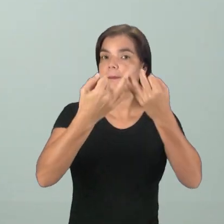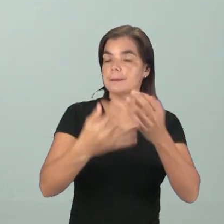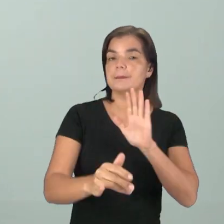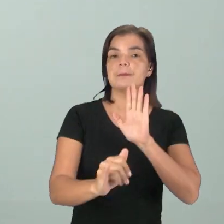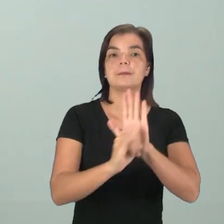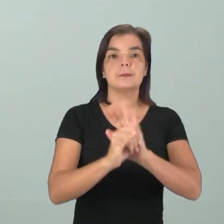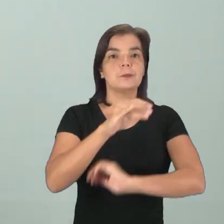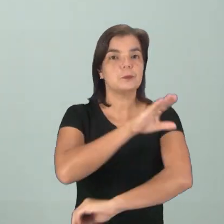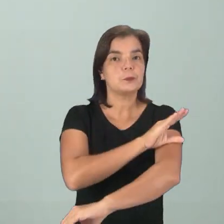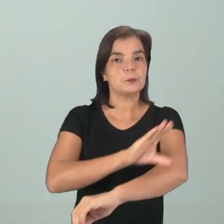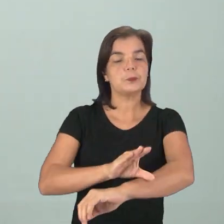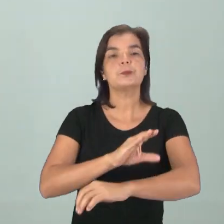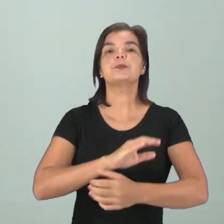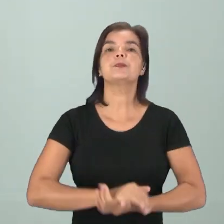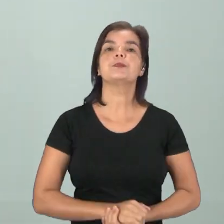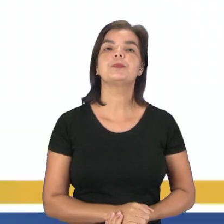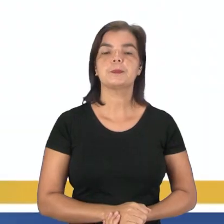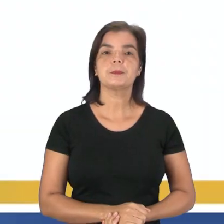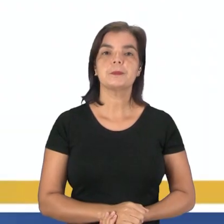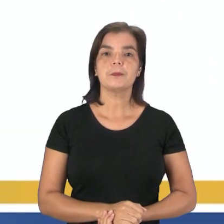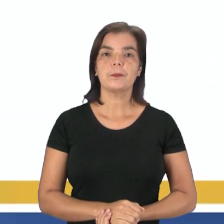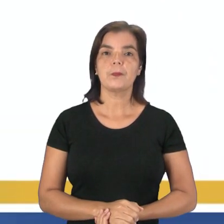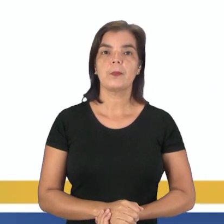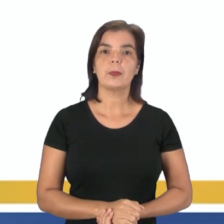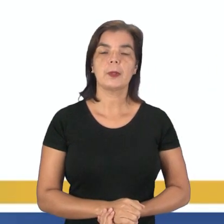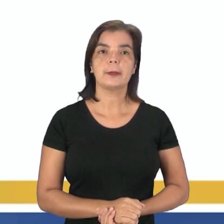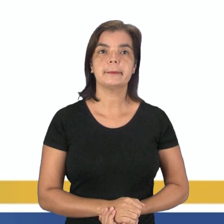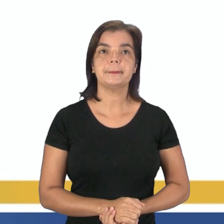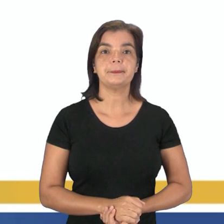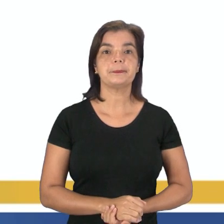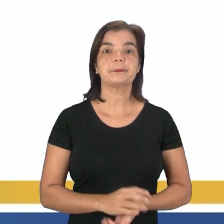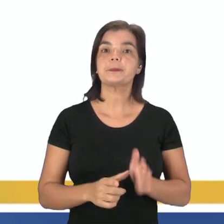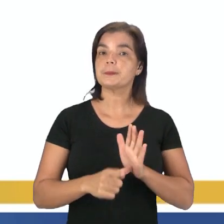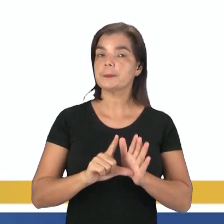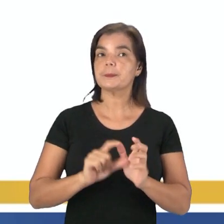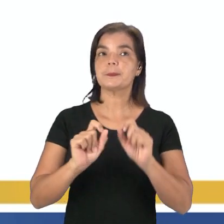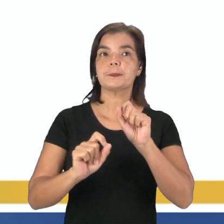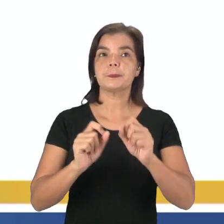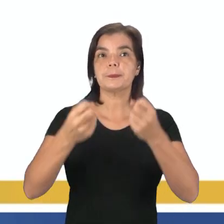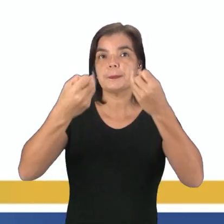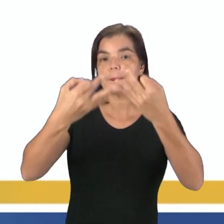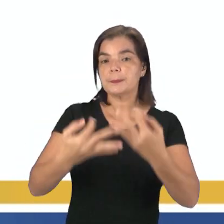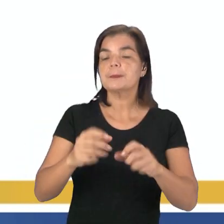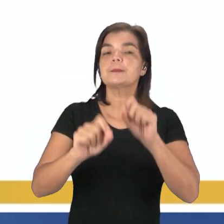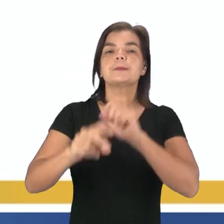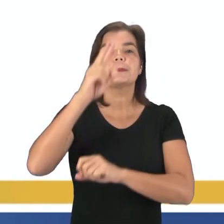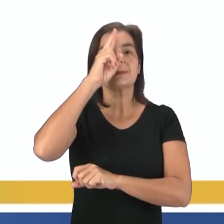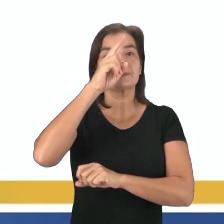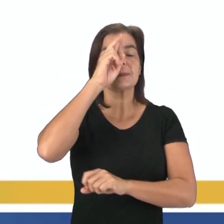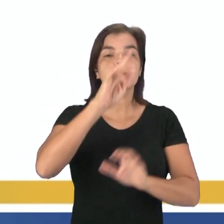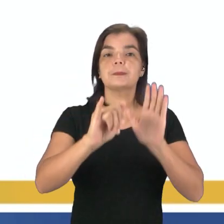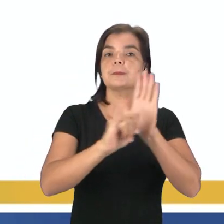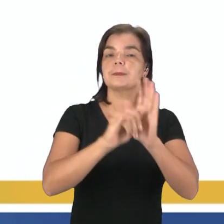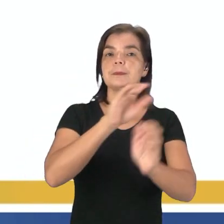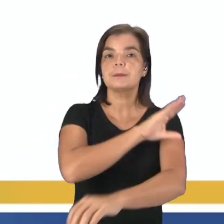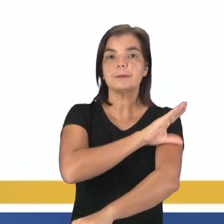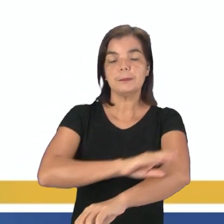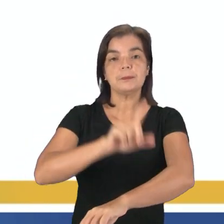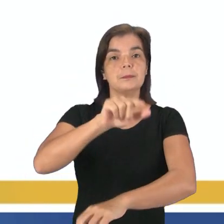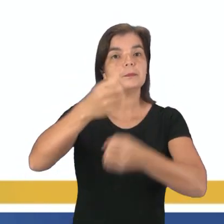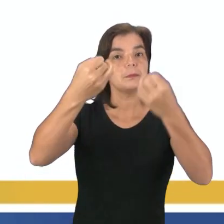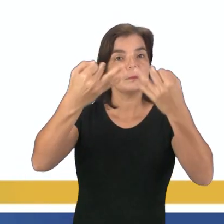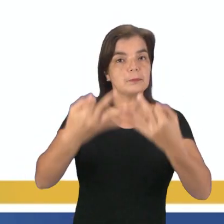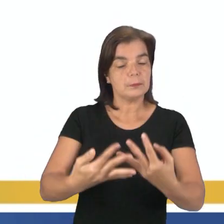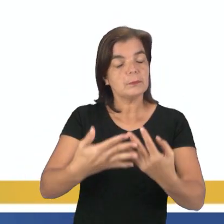de identidade cultural. Observem aí. Antes de mais nada, vale lembrar que a identidade cultural é um